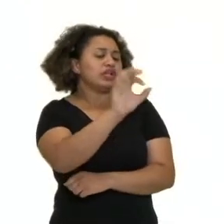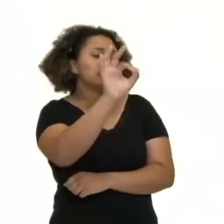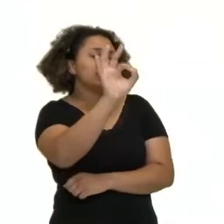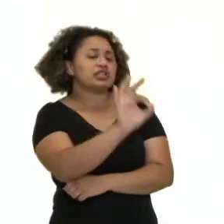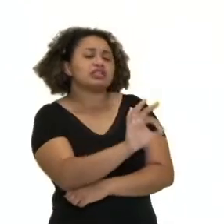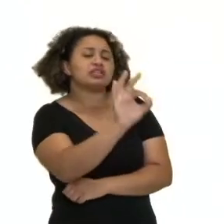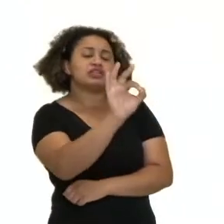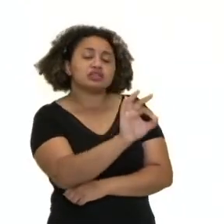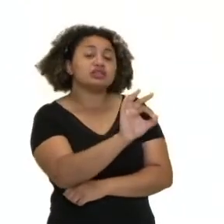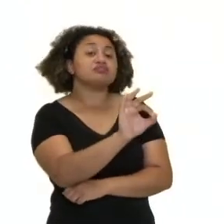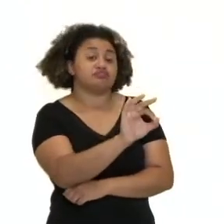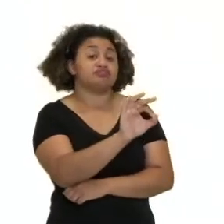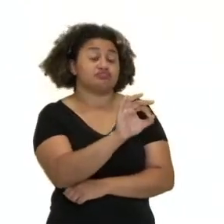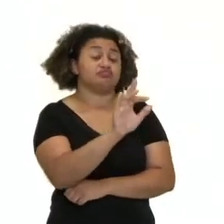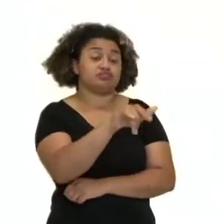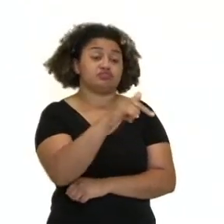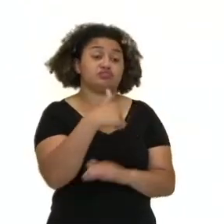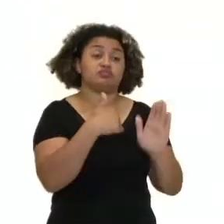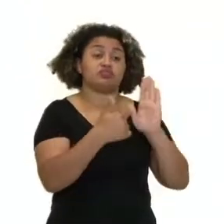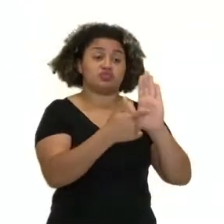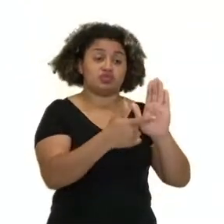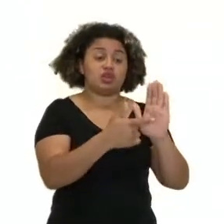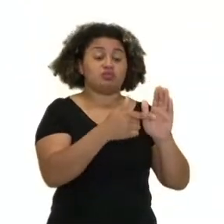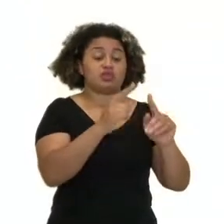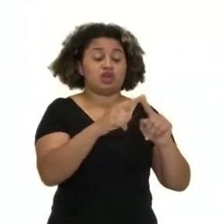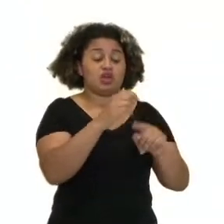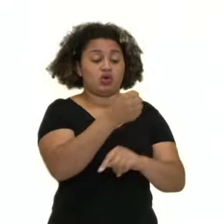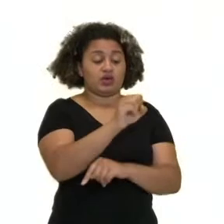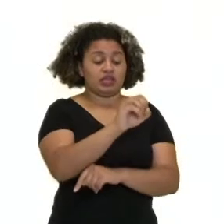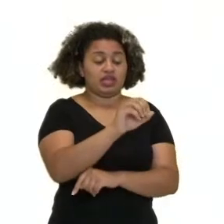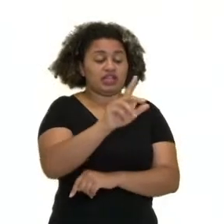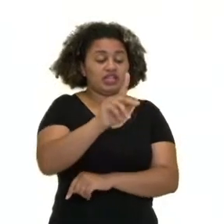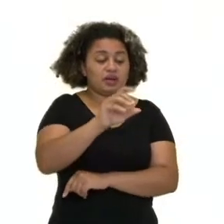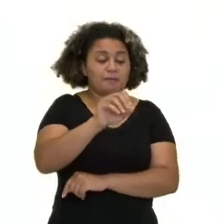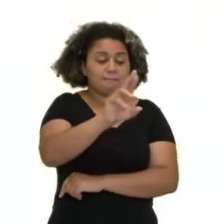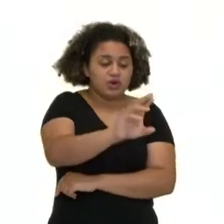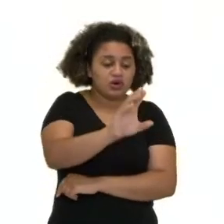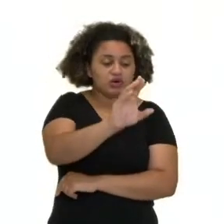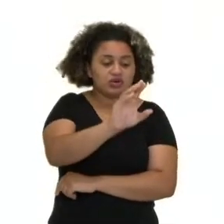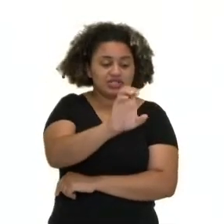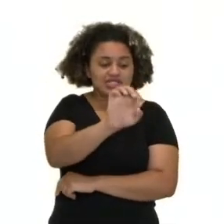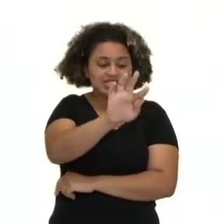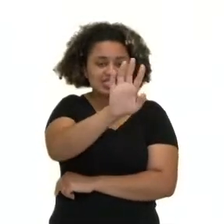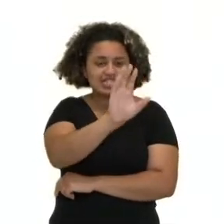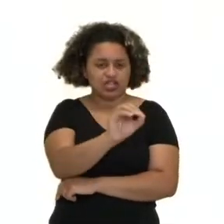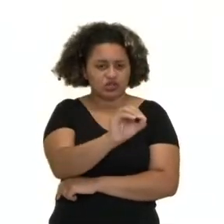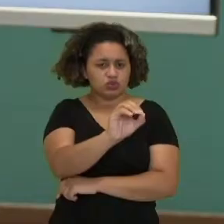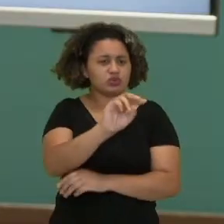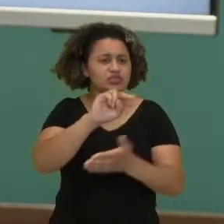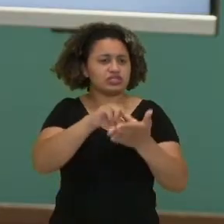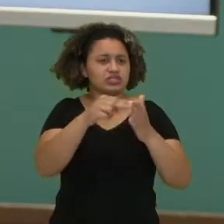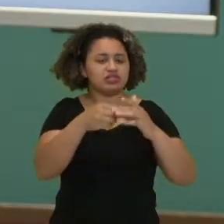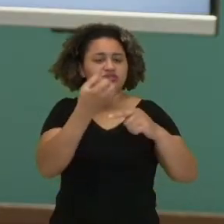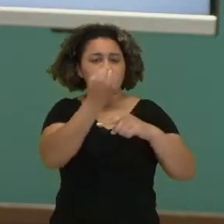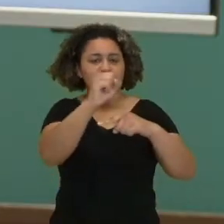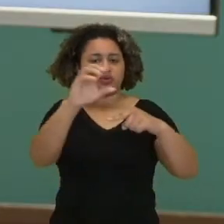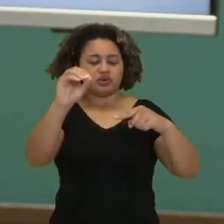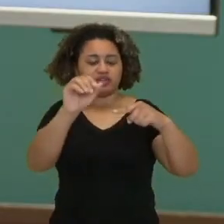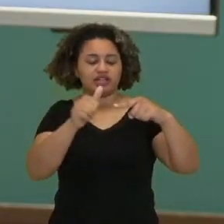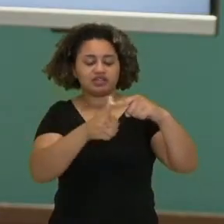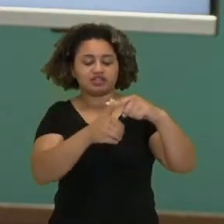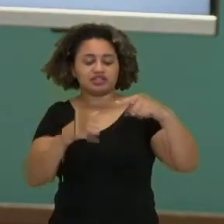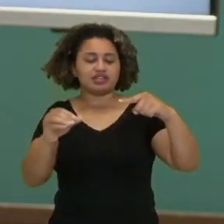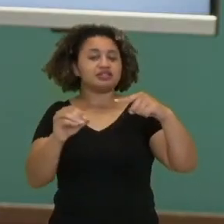80% o nome já fala, né? É o mesmo que 80 dividido por 100. Então olha lá. Nós